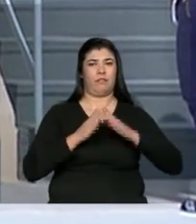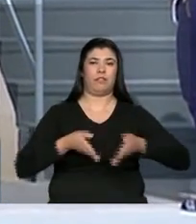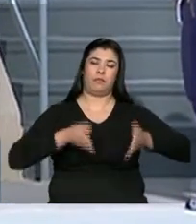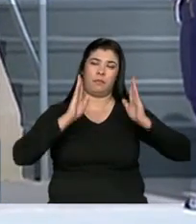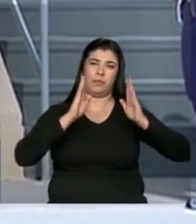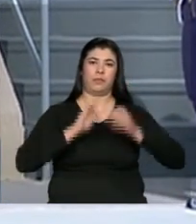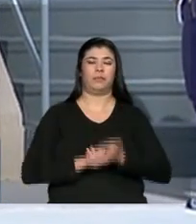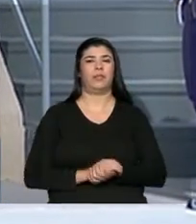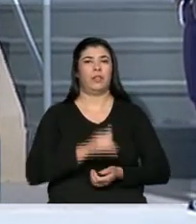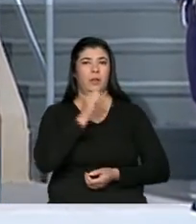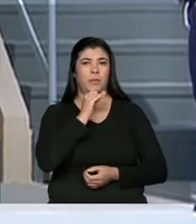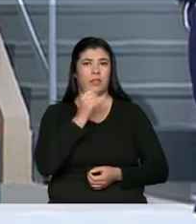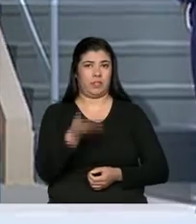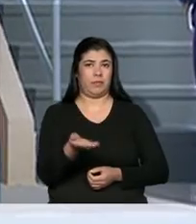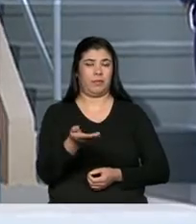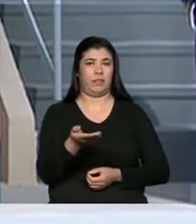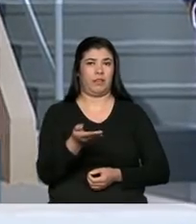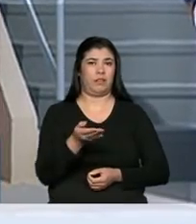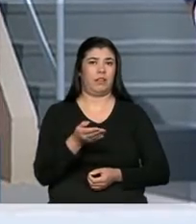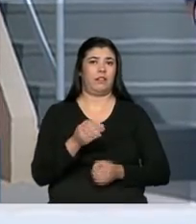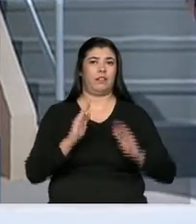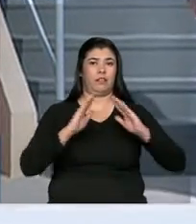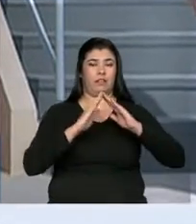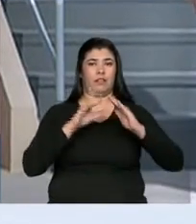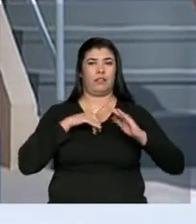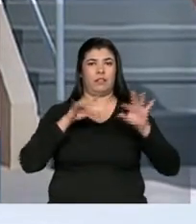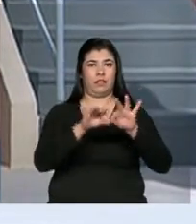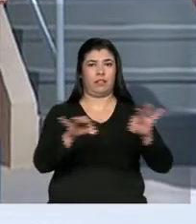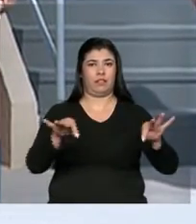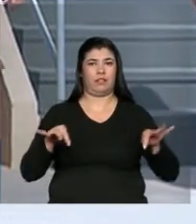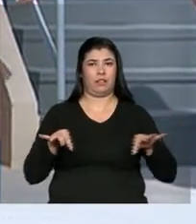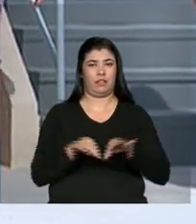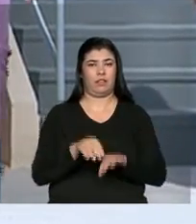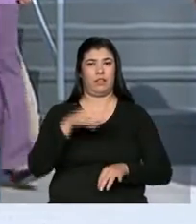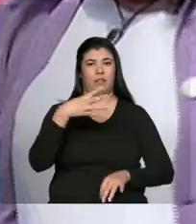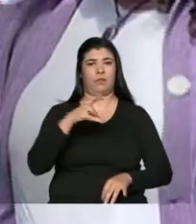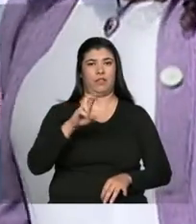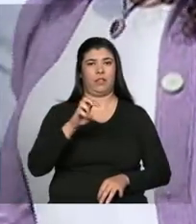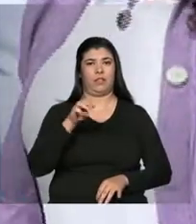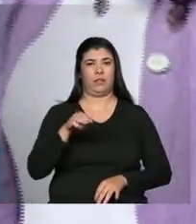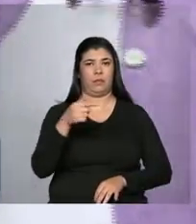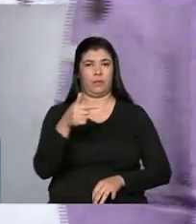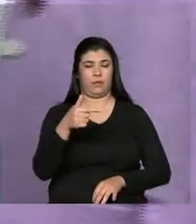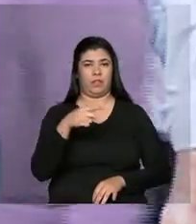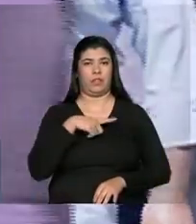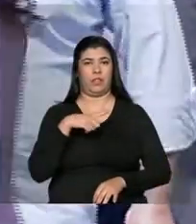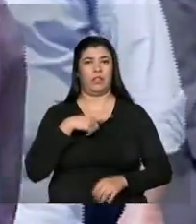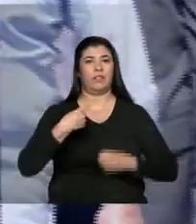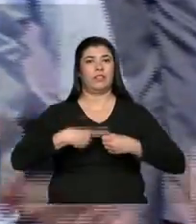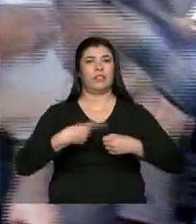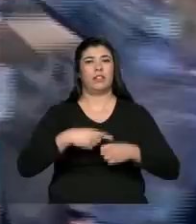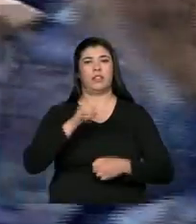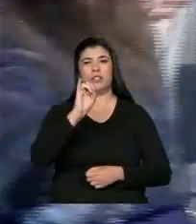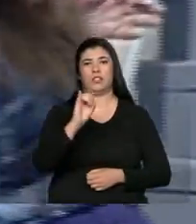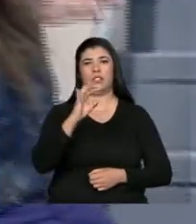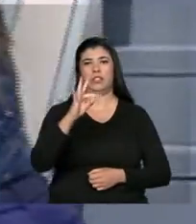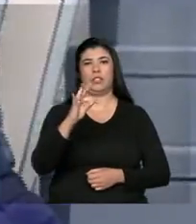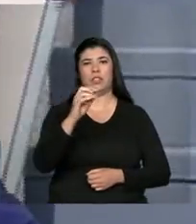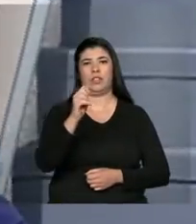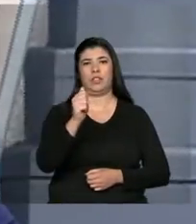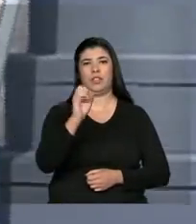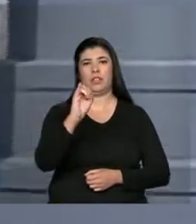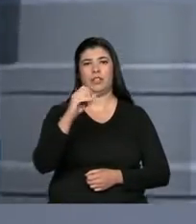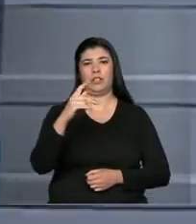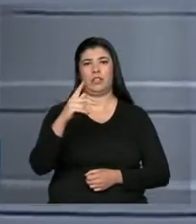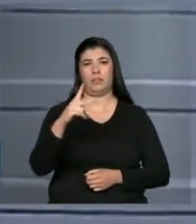no caso dessa casa tem cerca de 45 metros quadrados e fica em itaipuaçu que é um